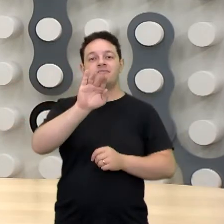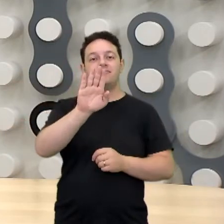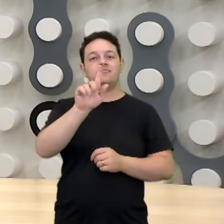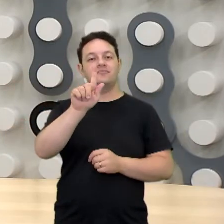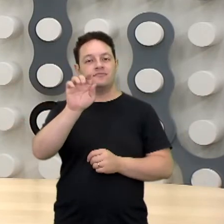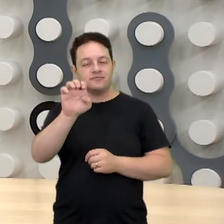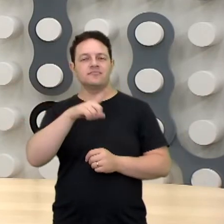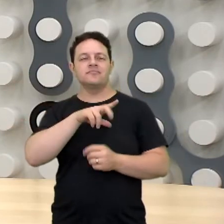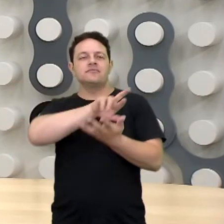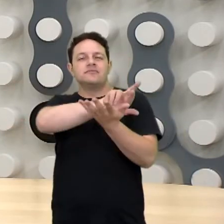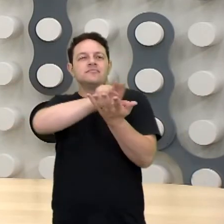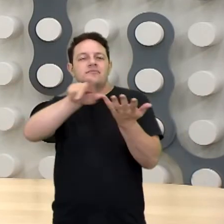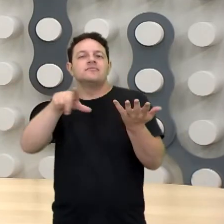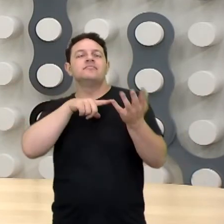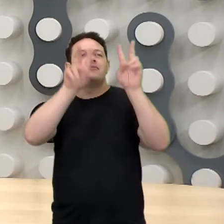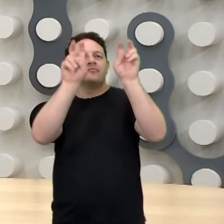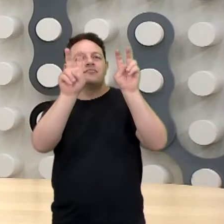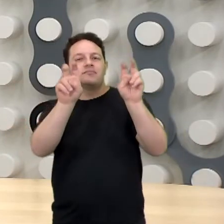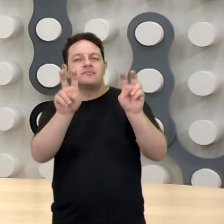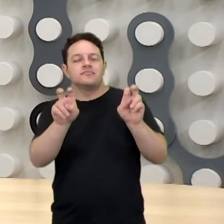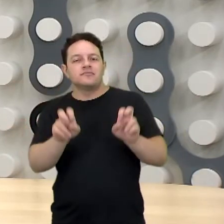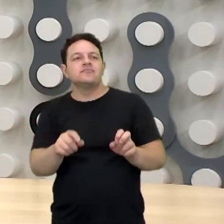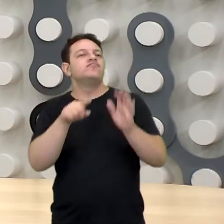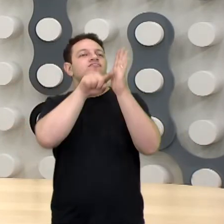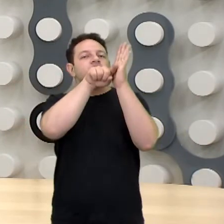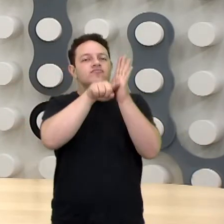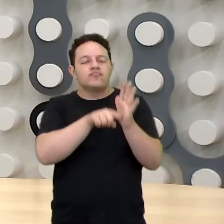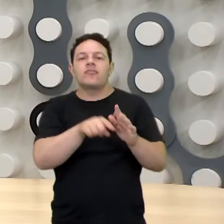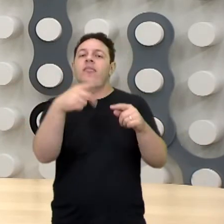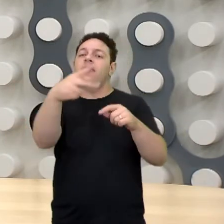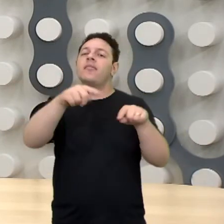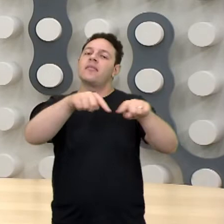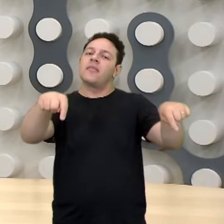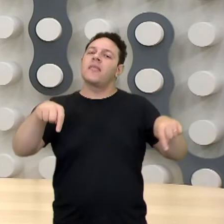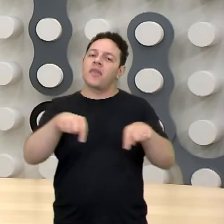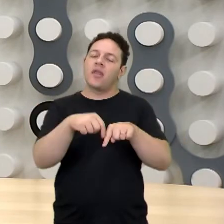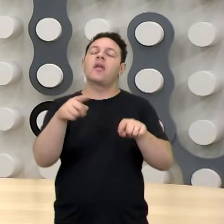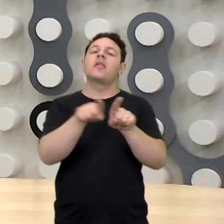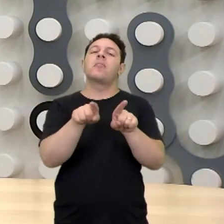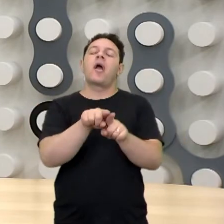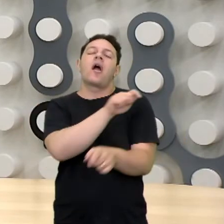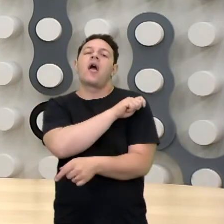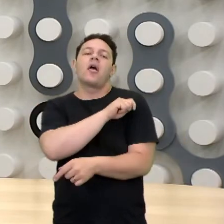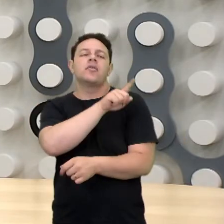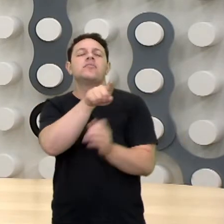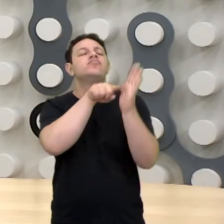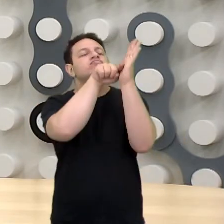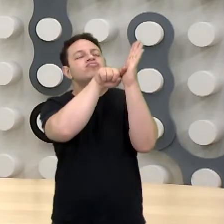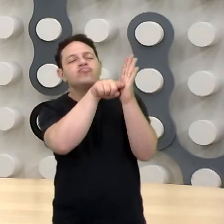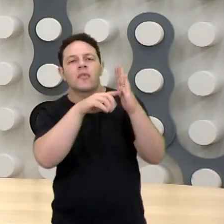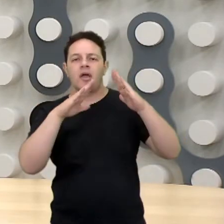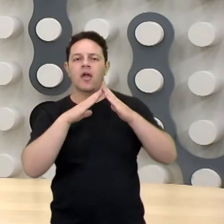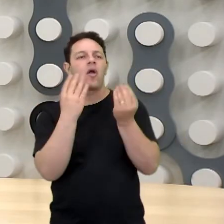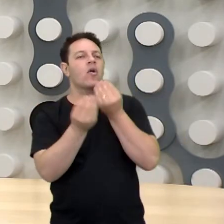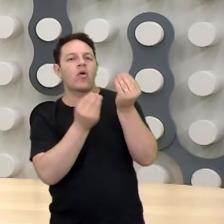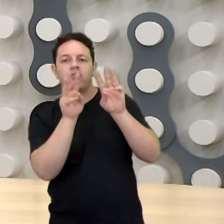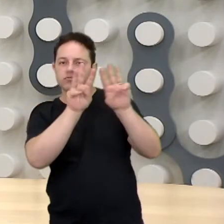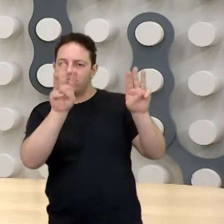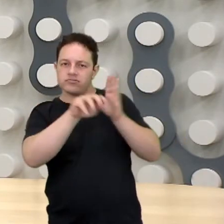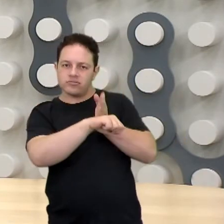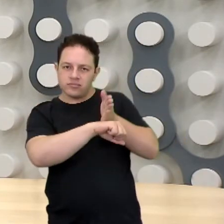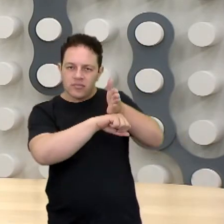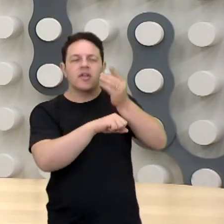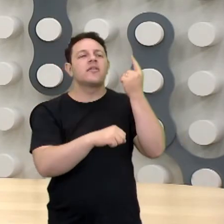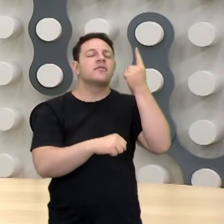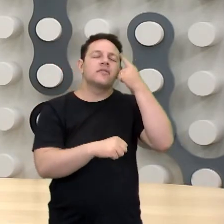temas aqui que podem ser abordados em sala de aula, né? E o aluno também pode pesquisar em casa nesse site, né,